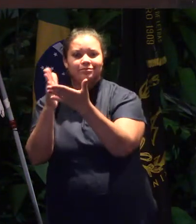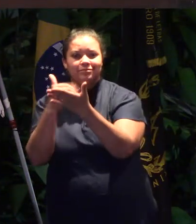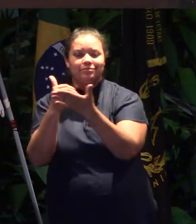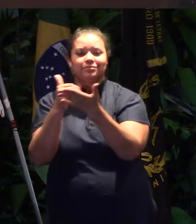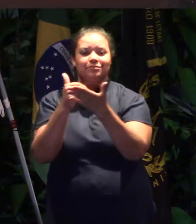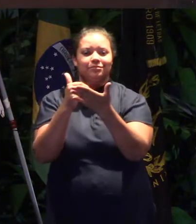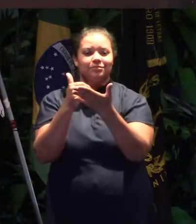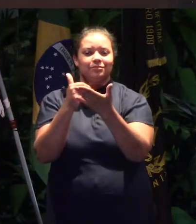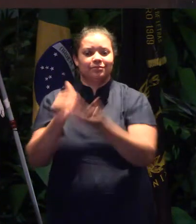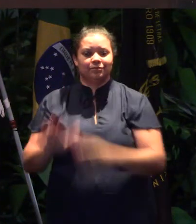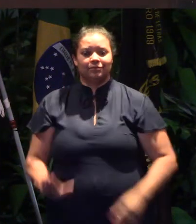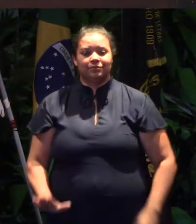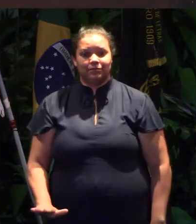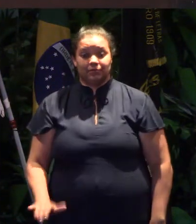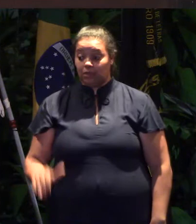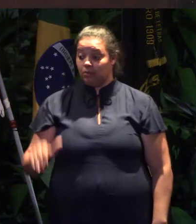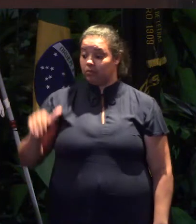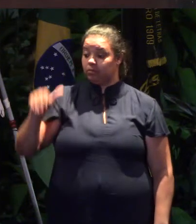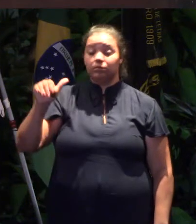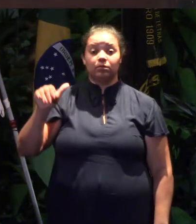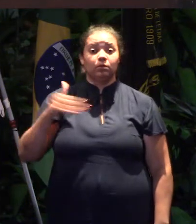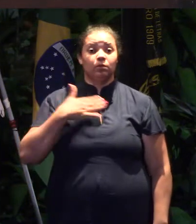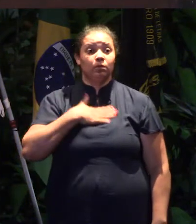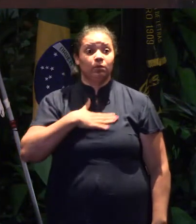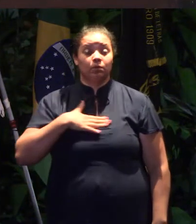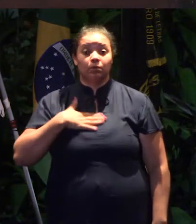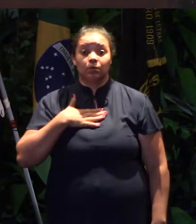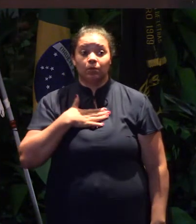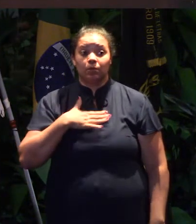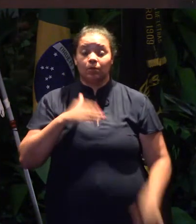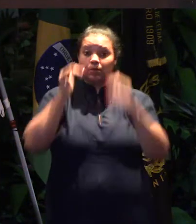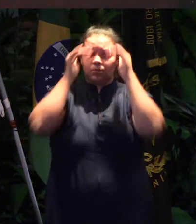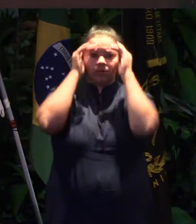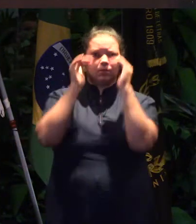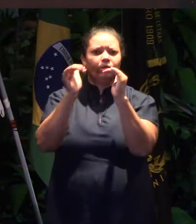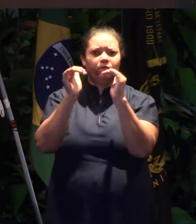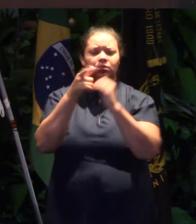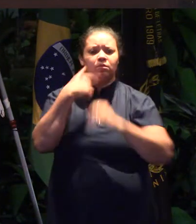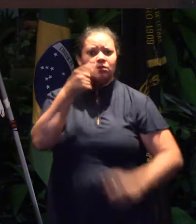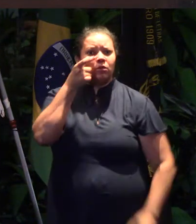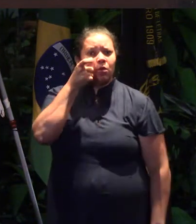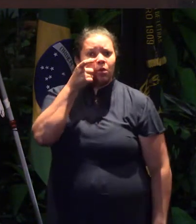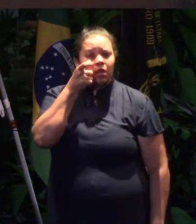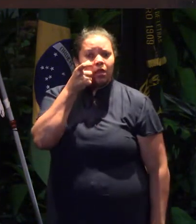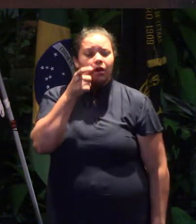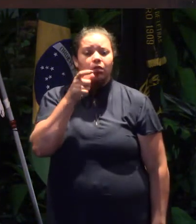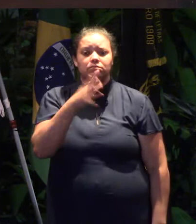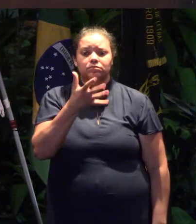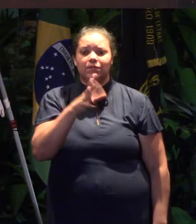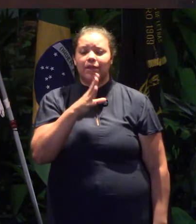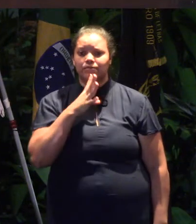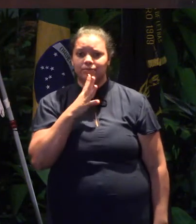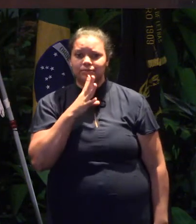e adolescência, me inspirava respeito e, acima de tudo, uma enorme curiosidade. Eu queria conhecer